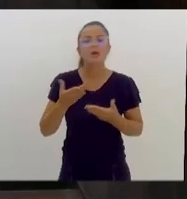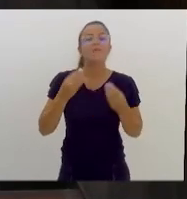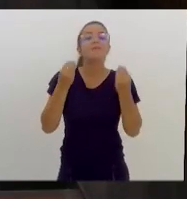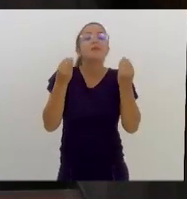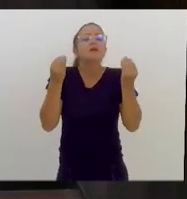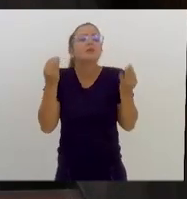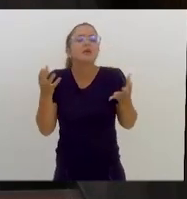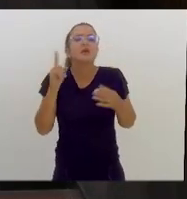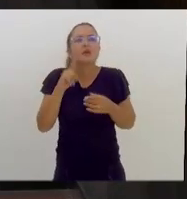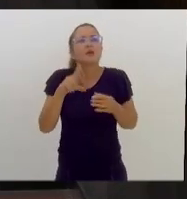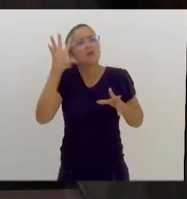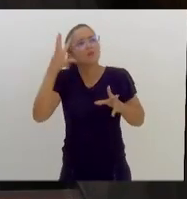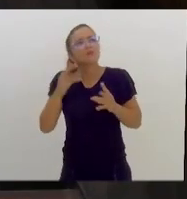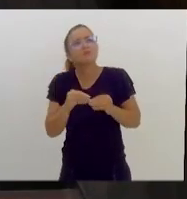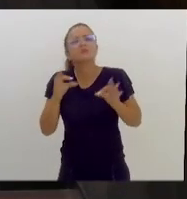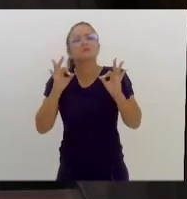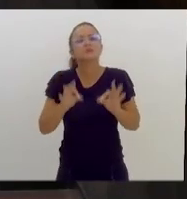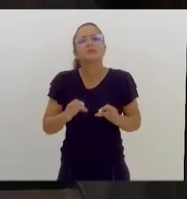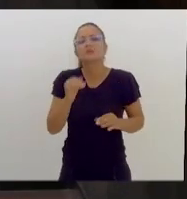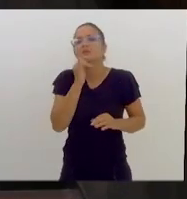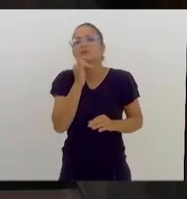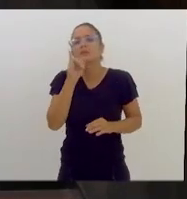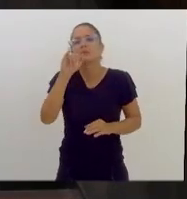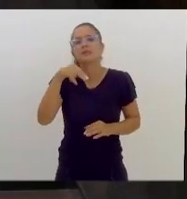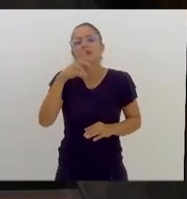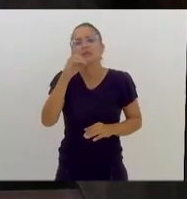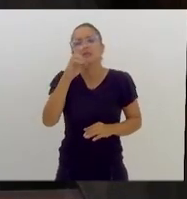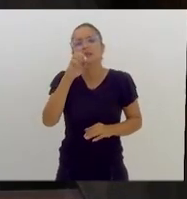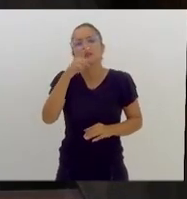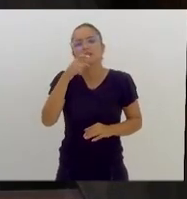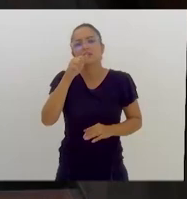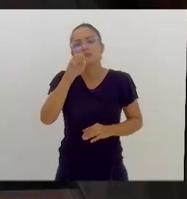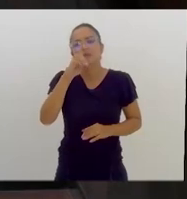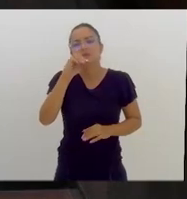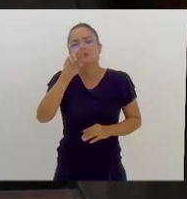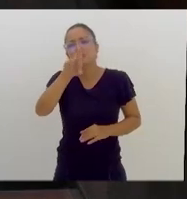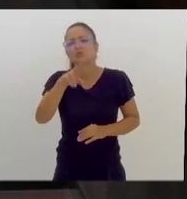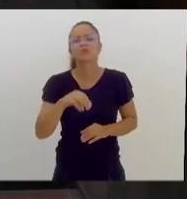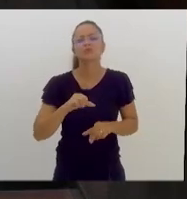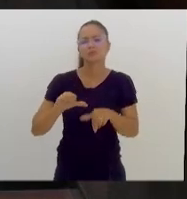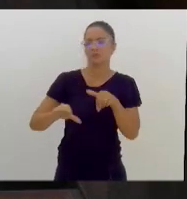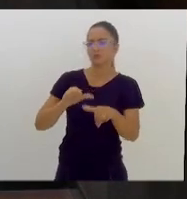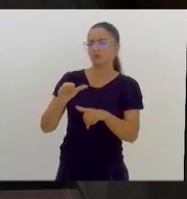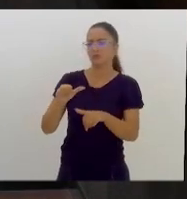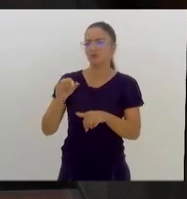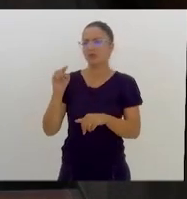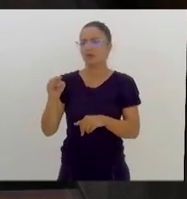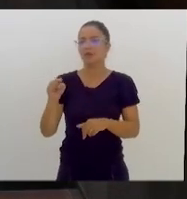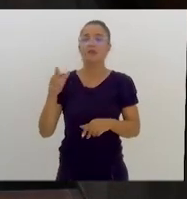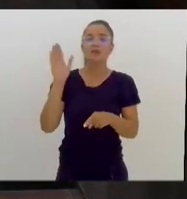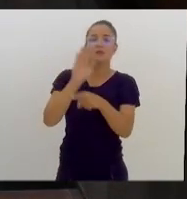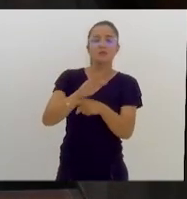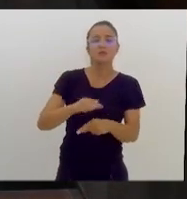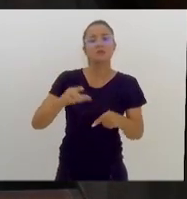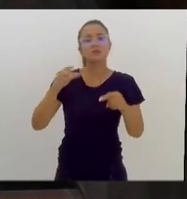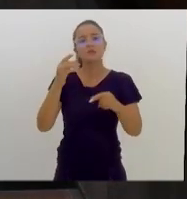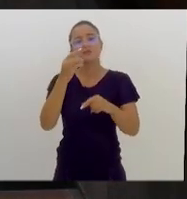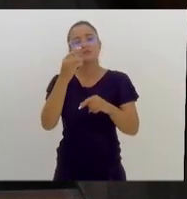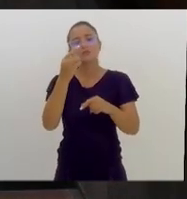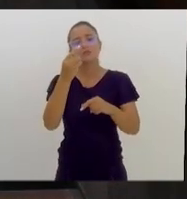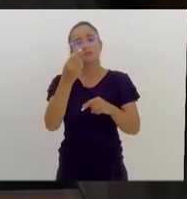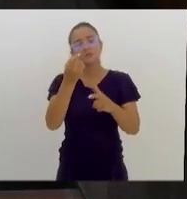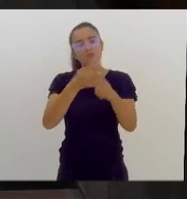conclusões, como, por exemplo, a questão do indexador. Uma mera troca de indexador reduz a dívida quase que pela